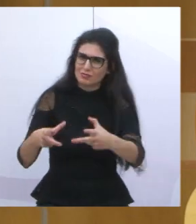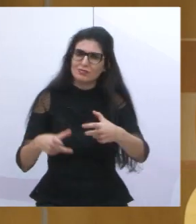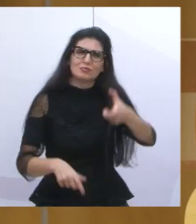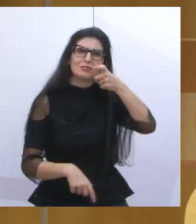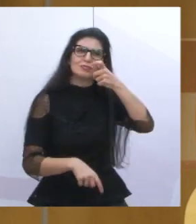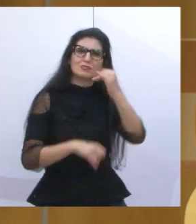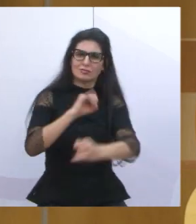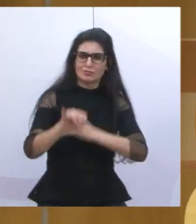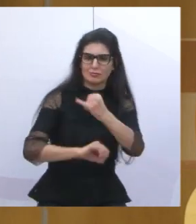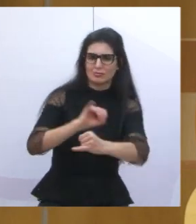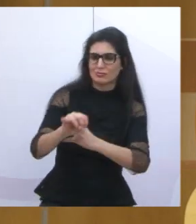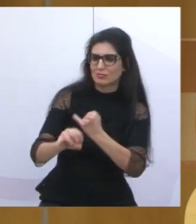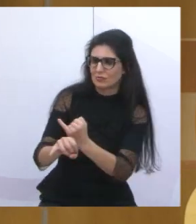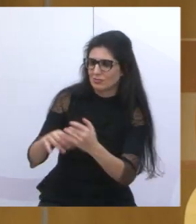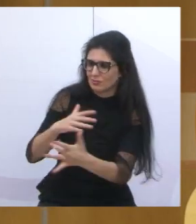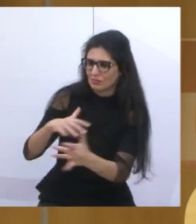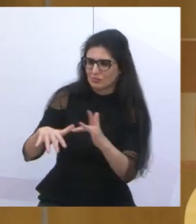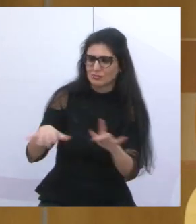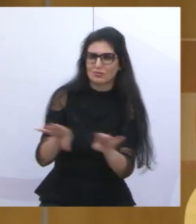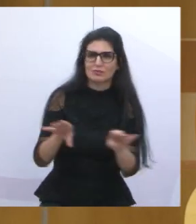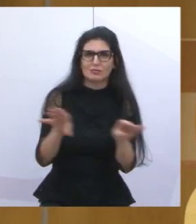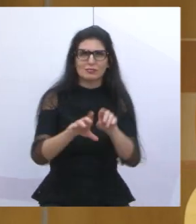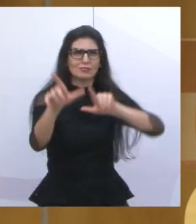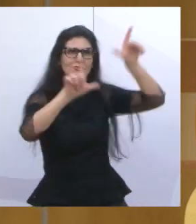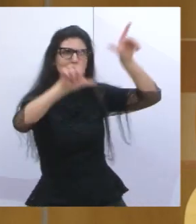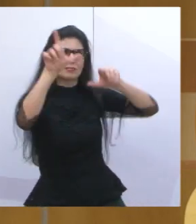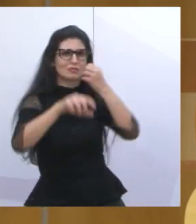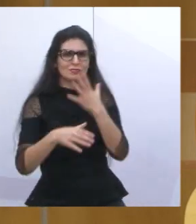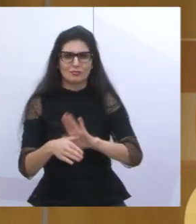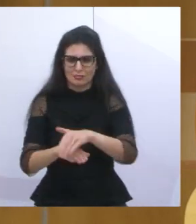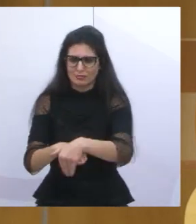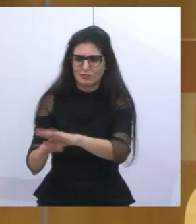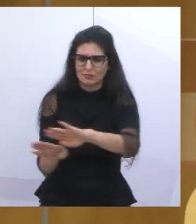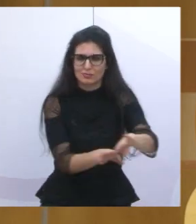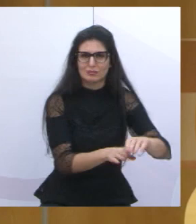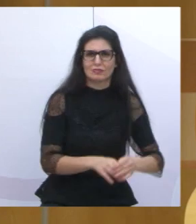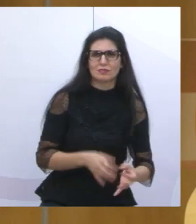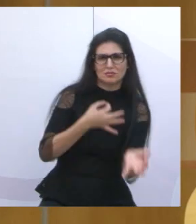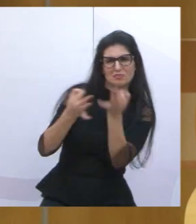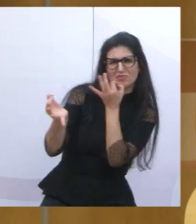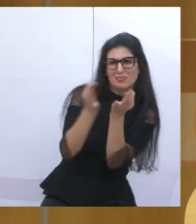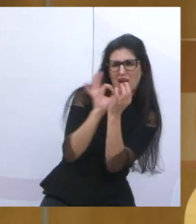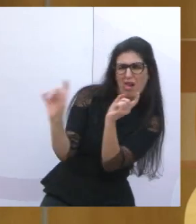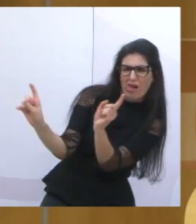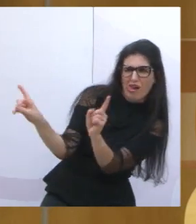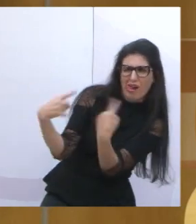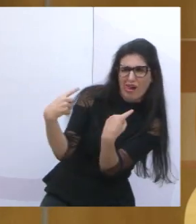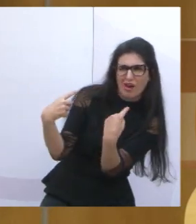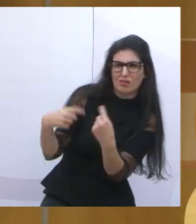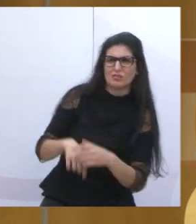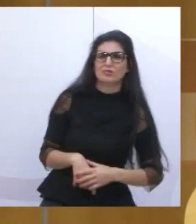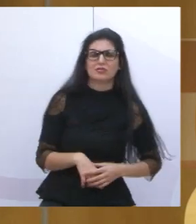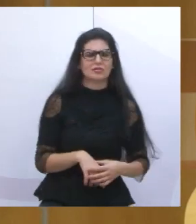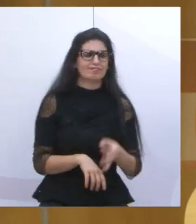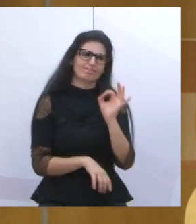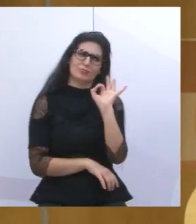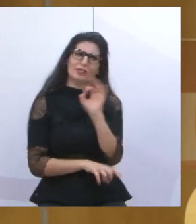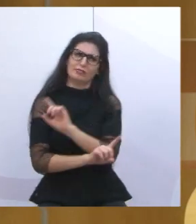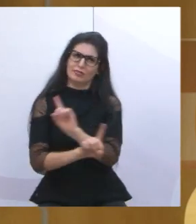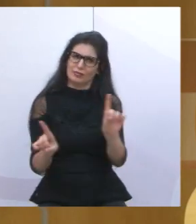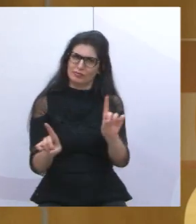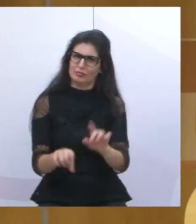pela internet da TV. Bom, só voltando, acho que certas críticas, elas não são justas.